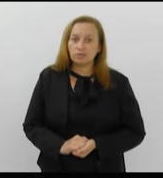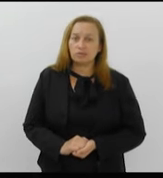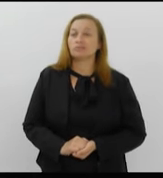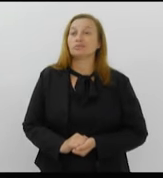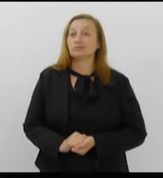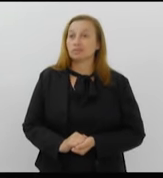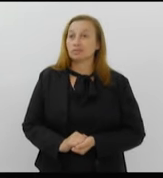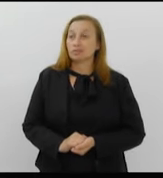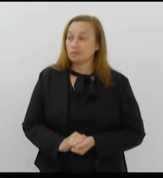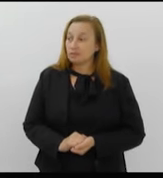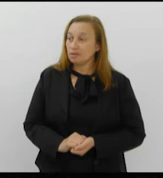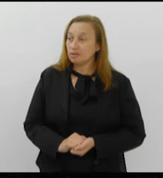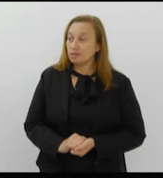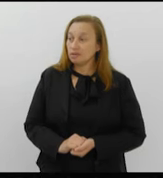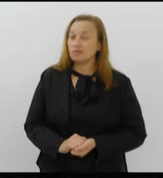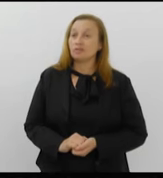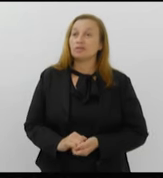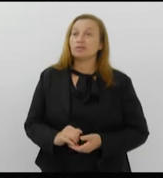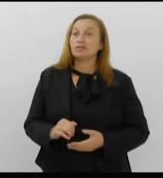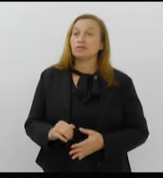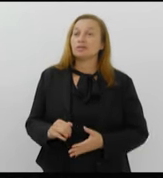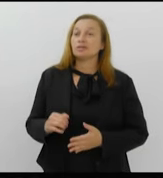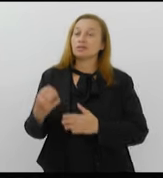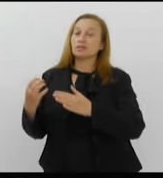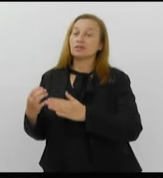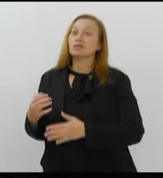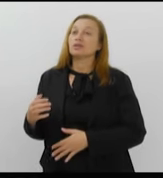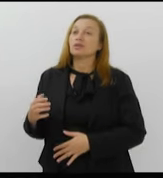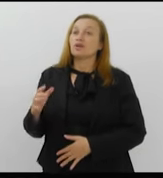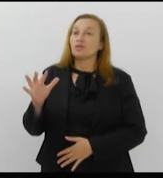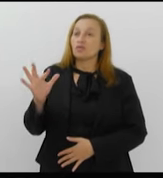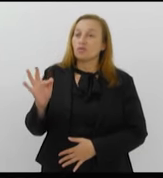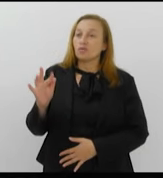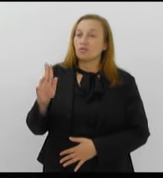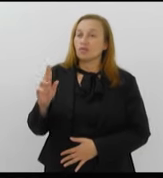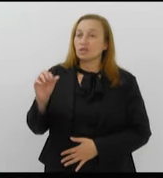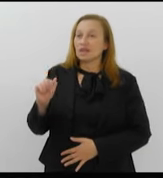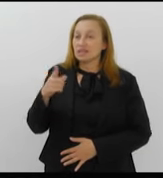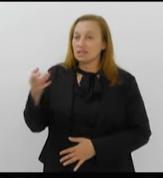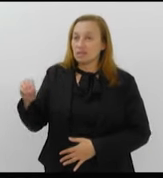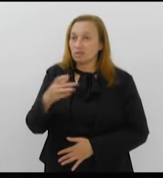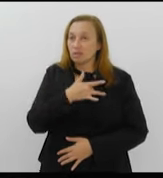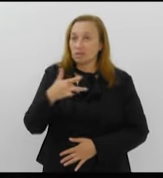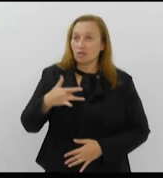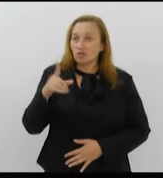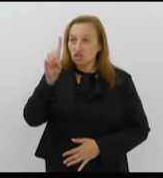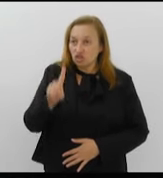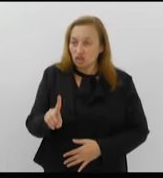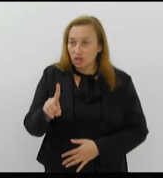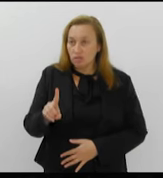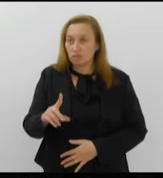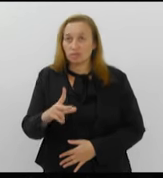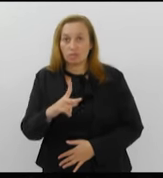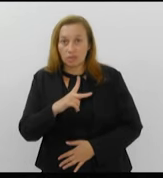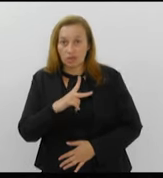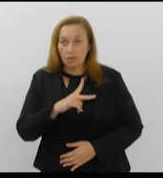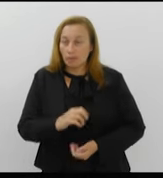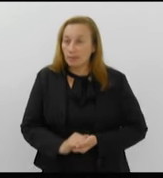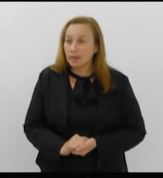Fundação Estadual da Saúde, que é uma fundação pública de direito privado.